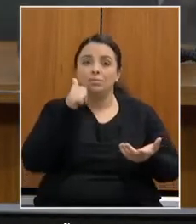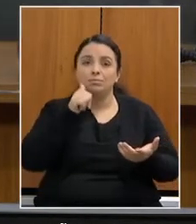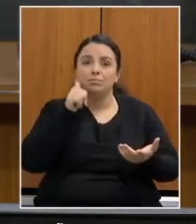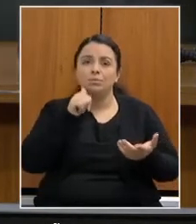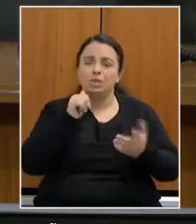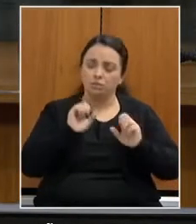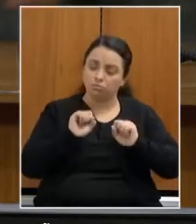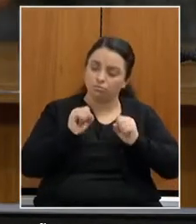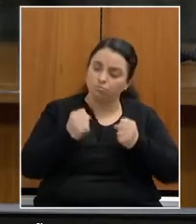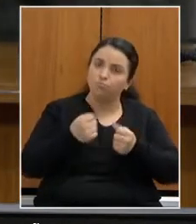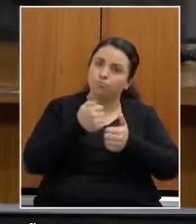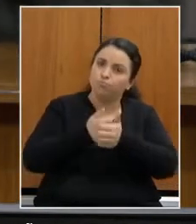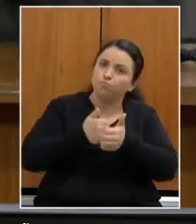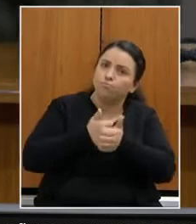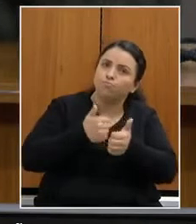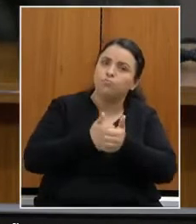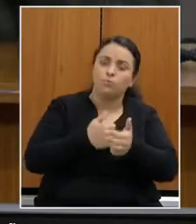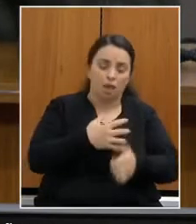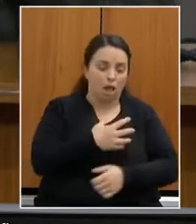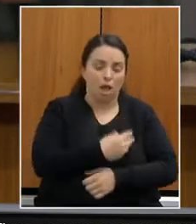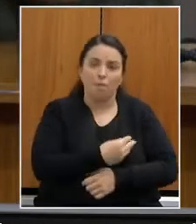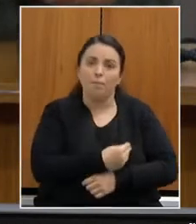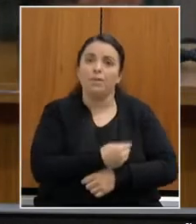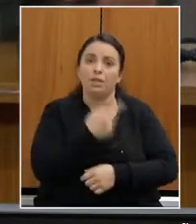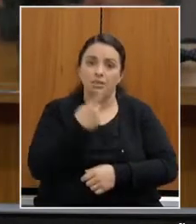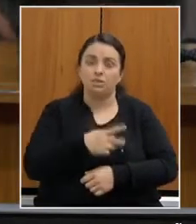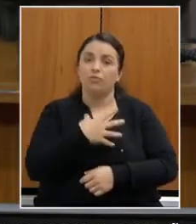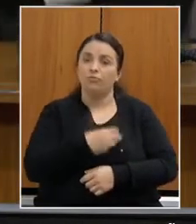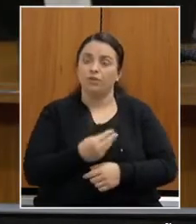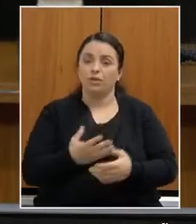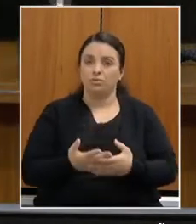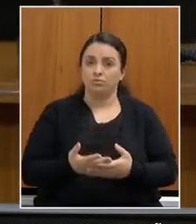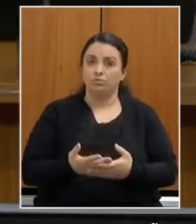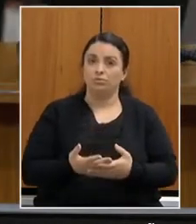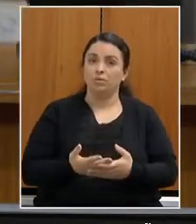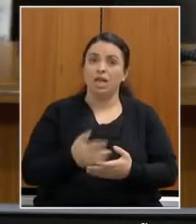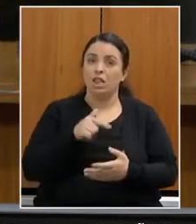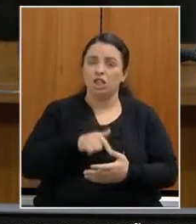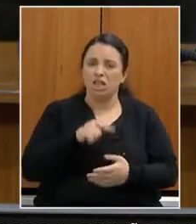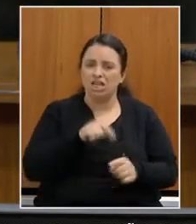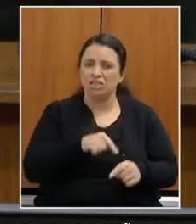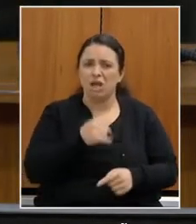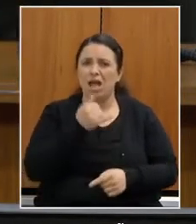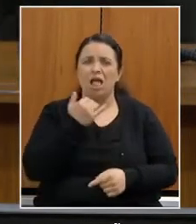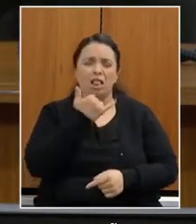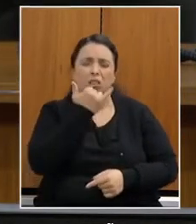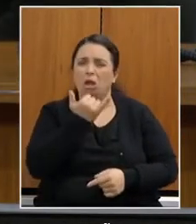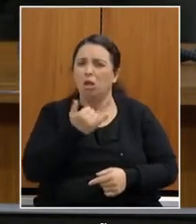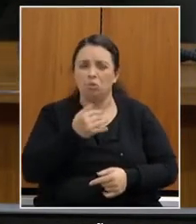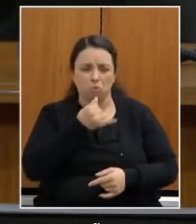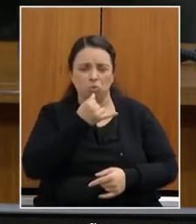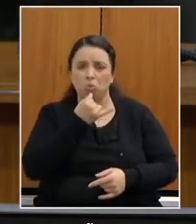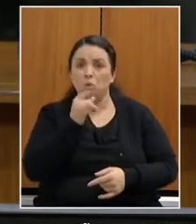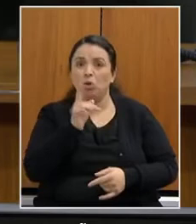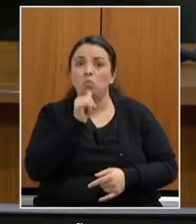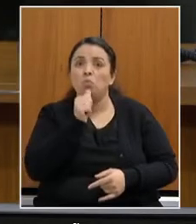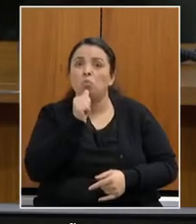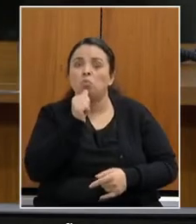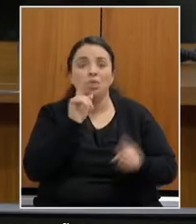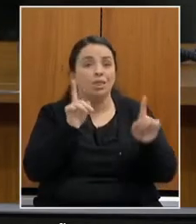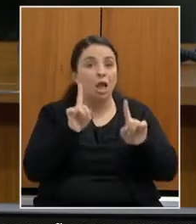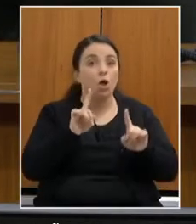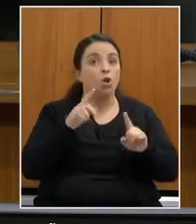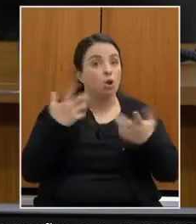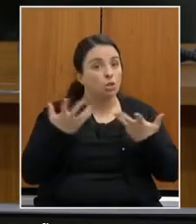amamentação tardia de seus filhos. Não é à toa que o fazemos. Priorizamos a saúde deles e